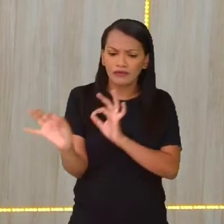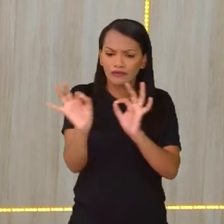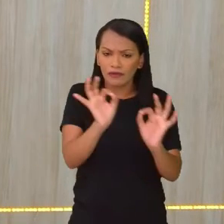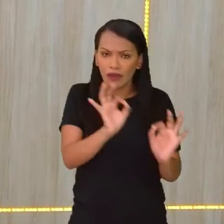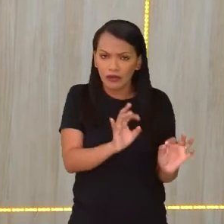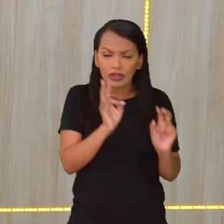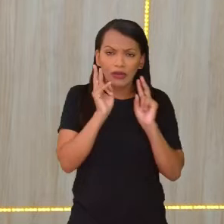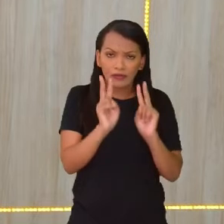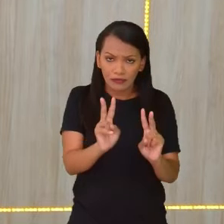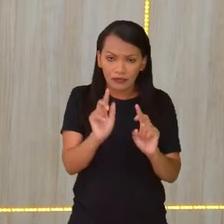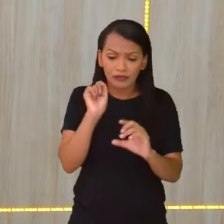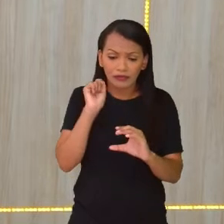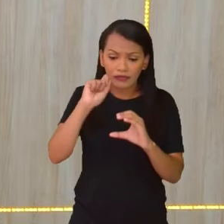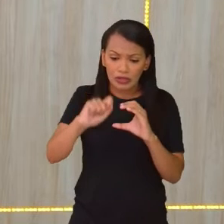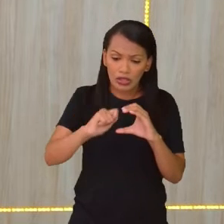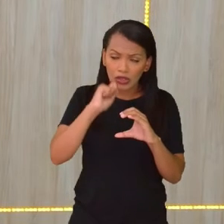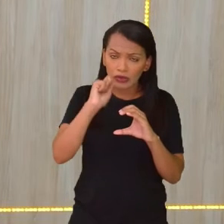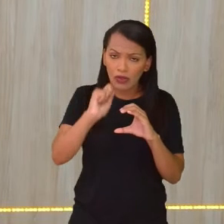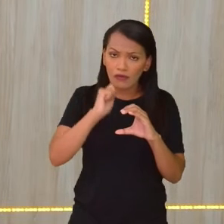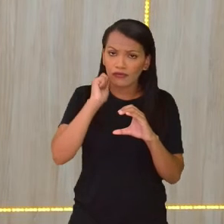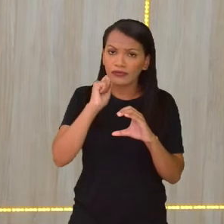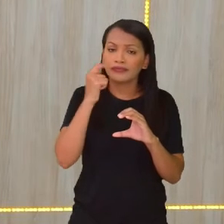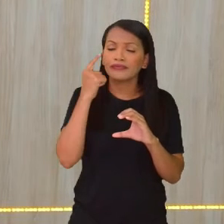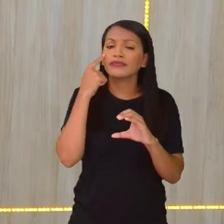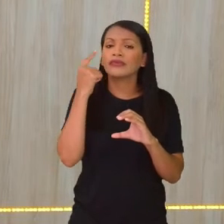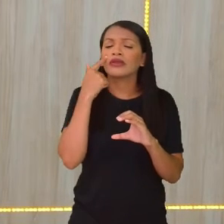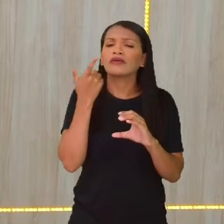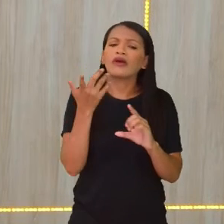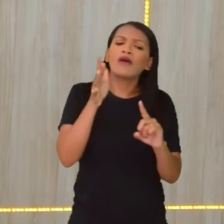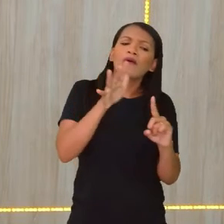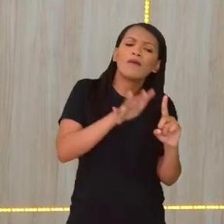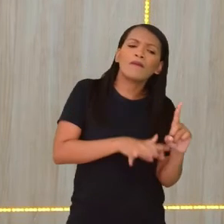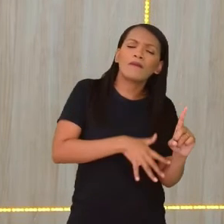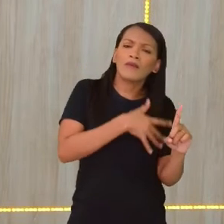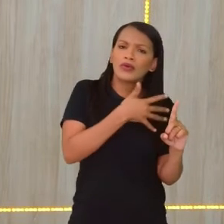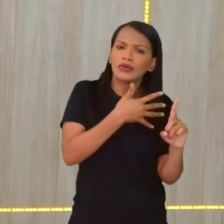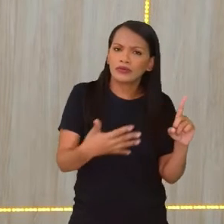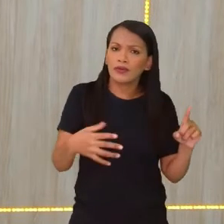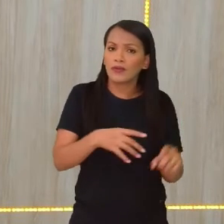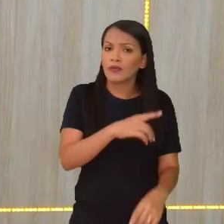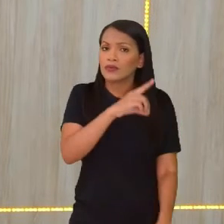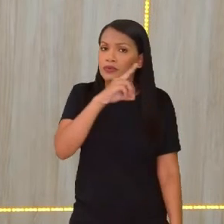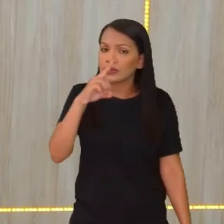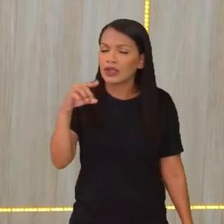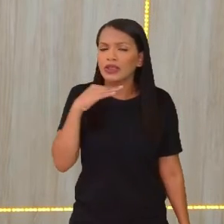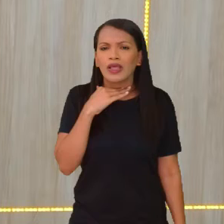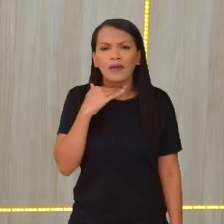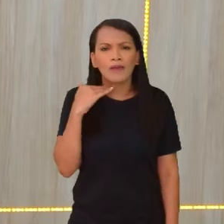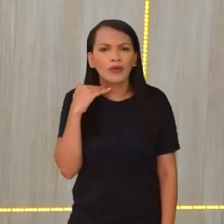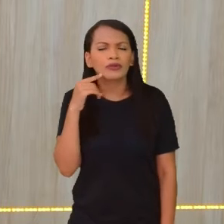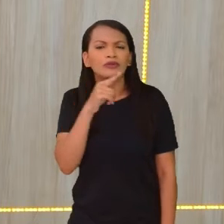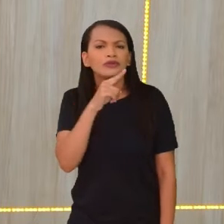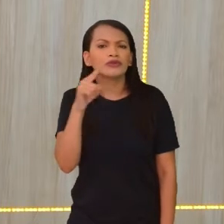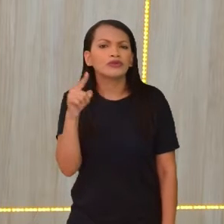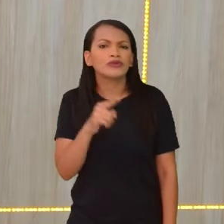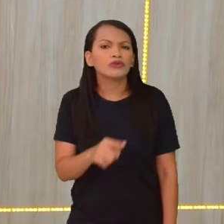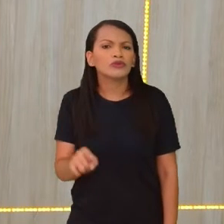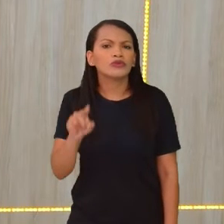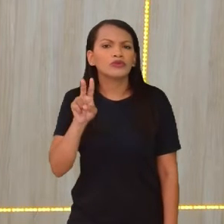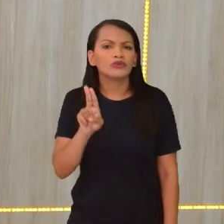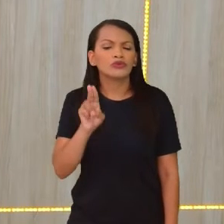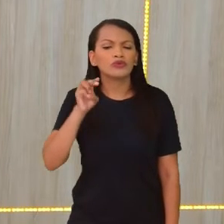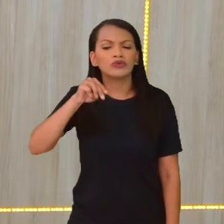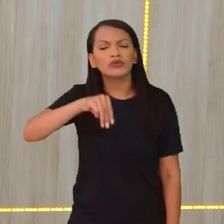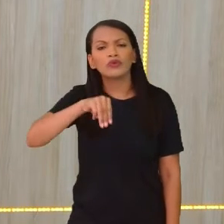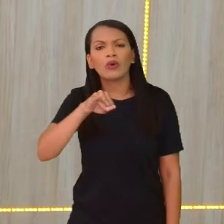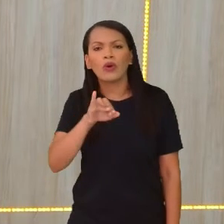e assiste de novo o videozinho. Mas veja, é alusão ao dia da morte de Zumbi. E Zumbi, ele foi um